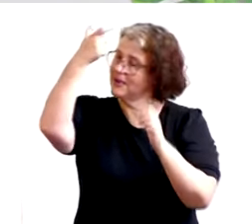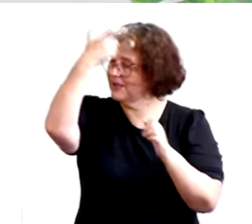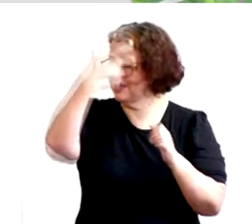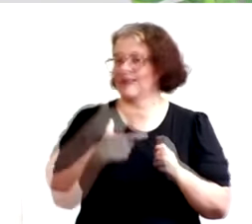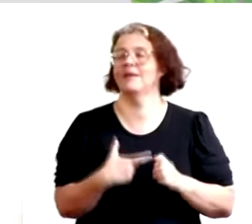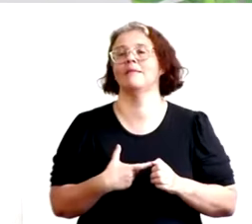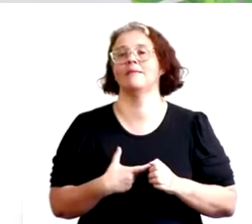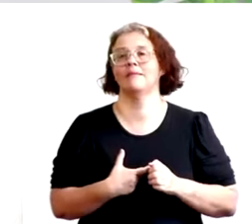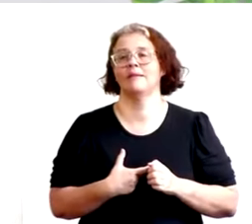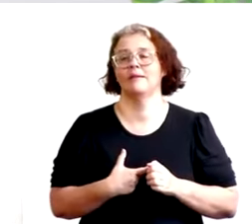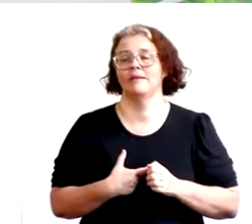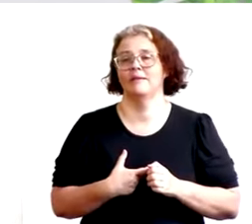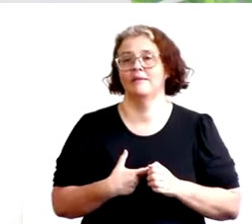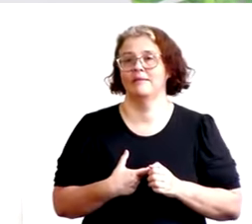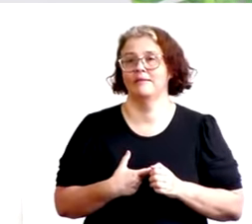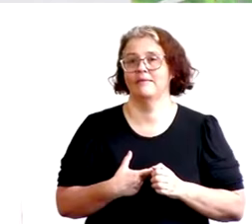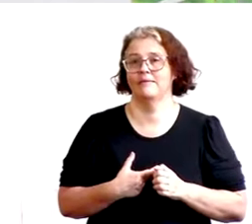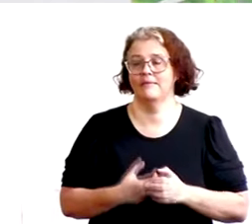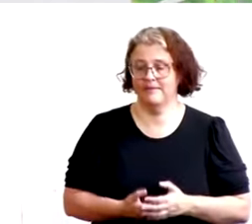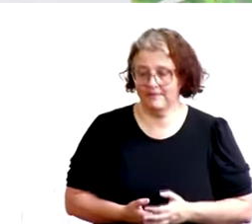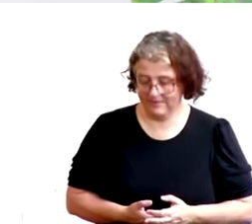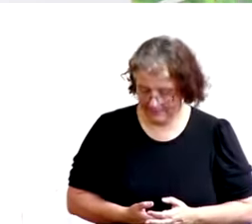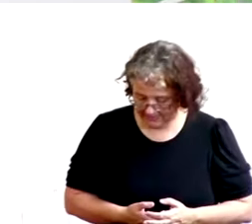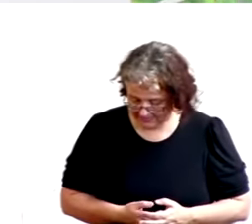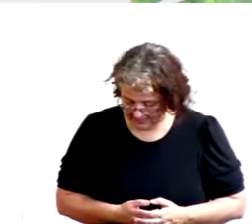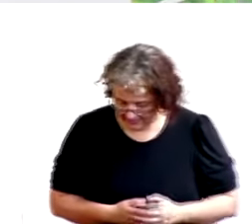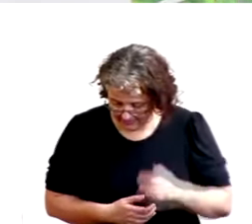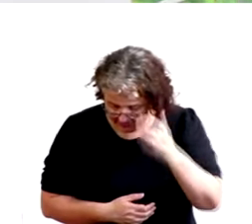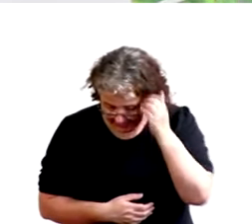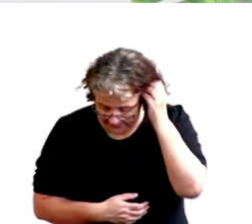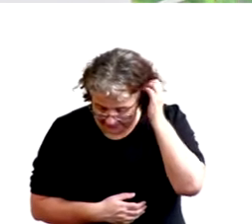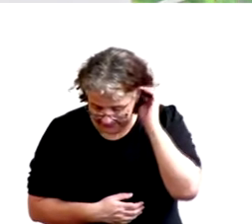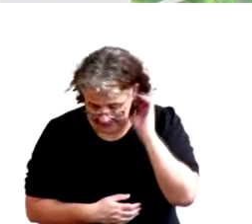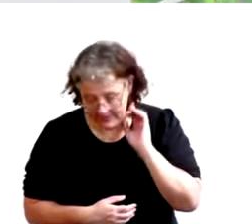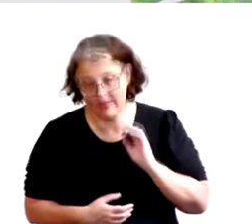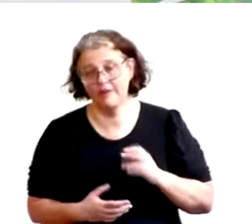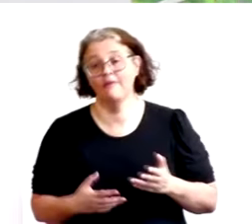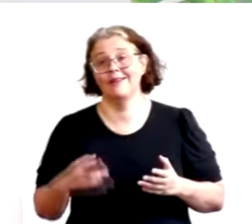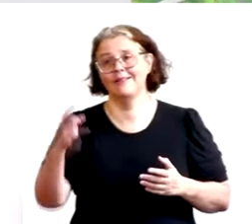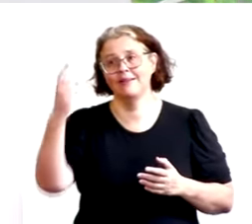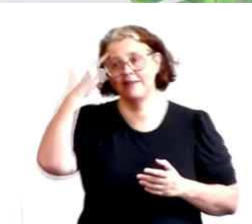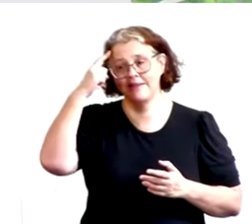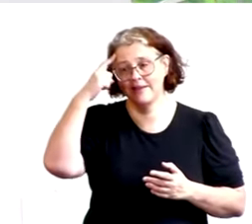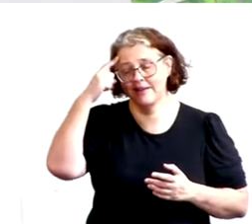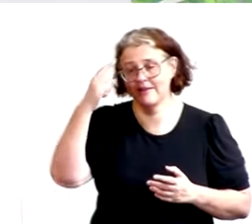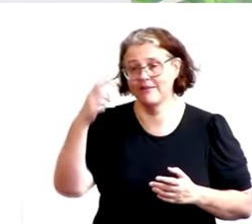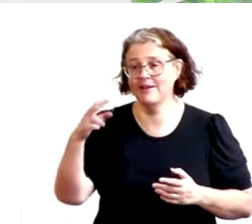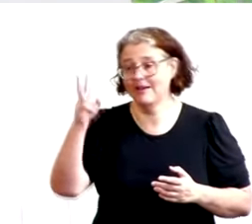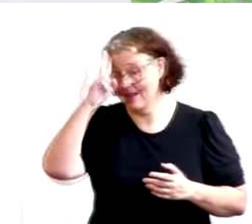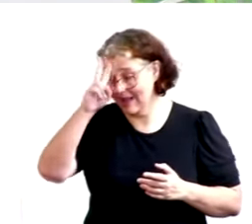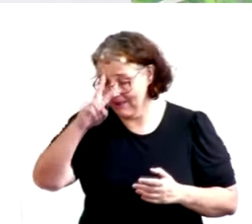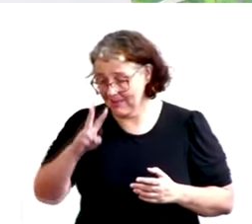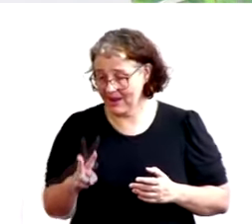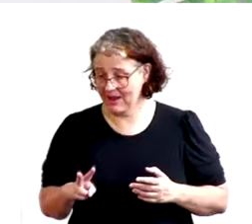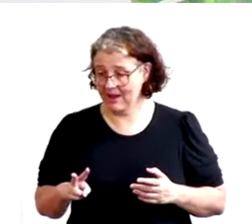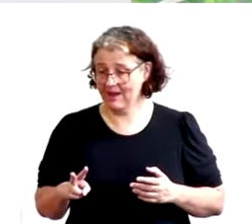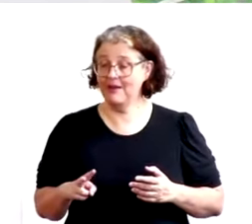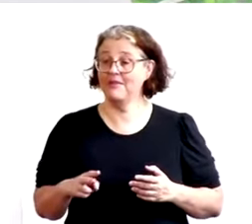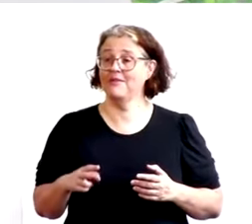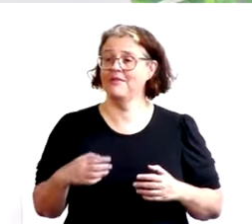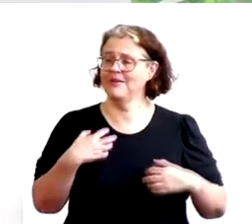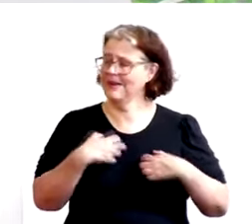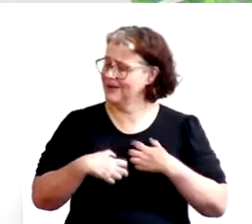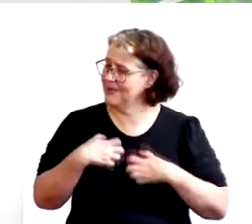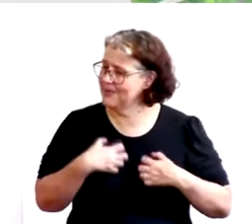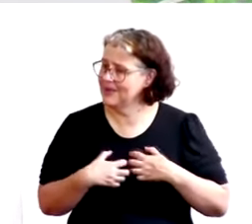atributos ele vai se Recordar ele vai se lembrar ele vai meditar